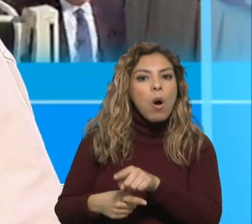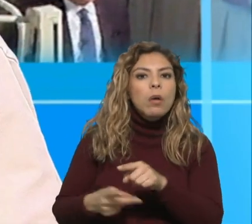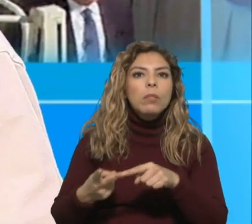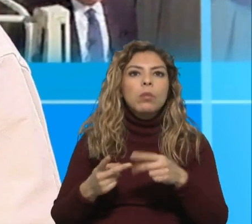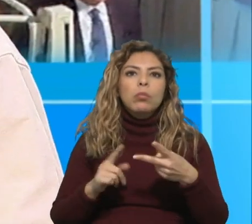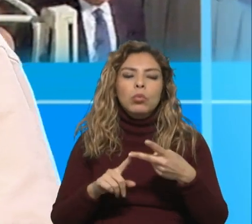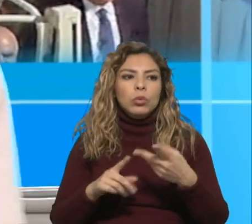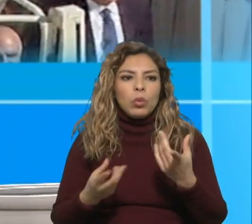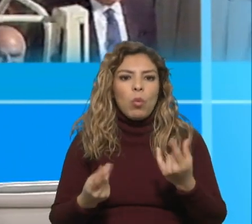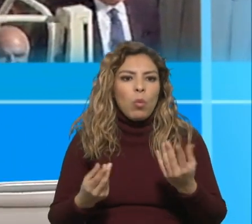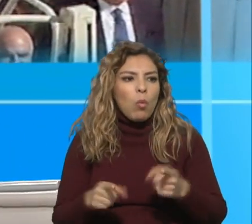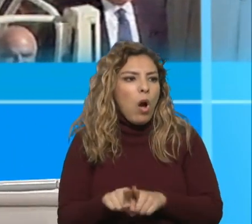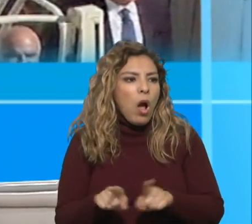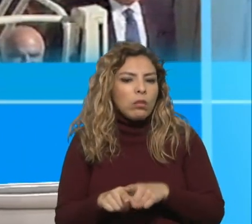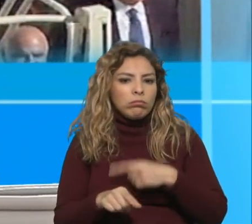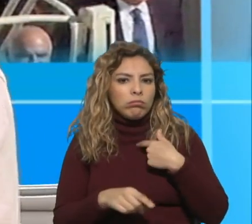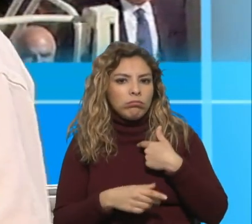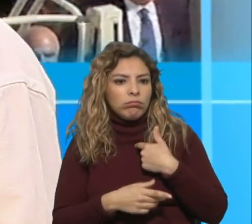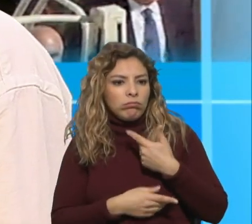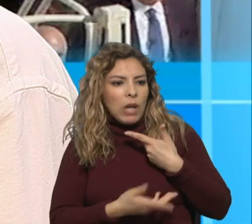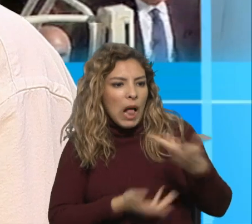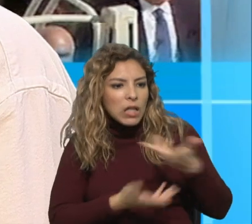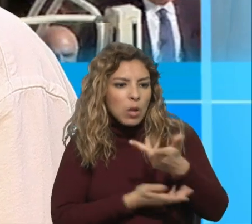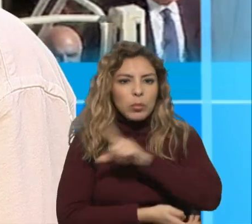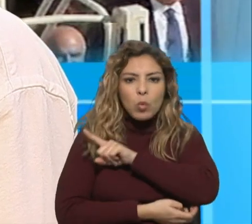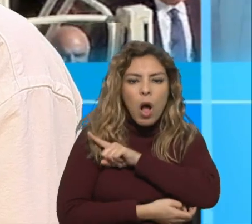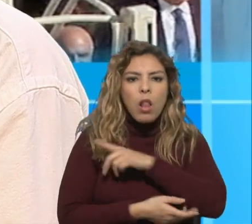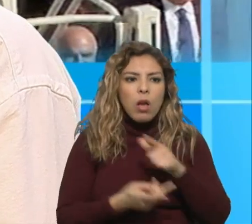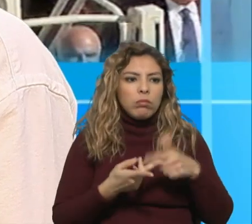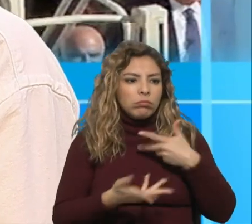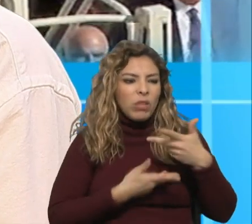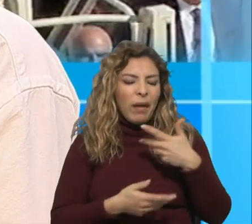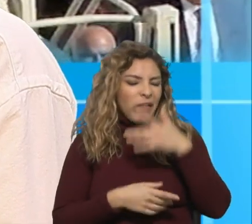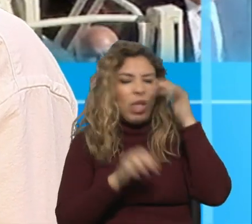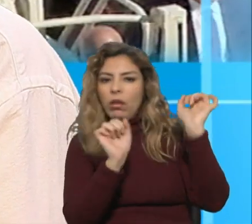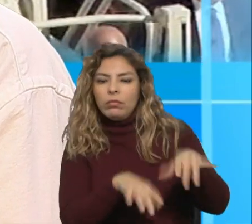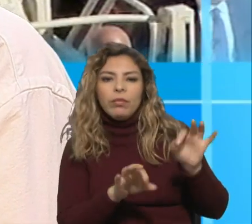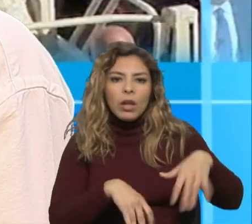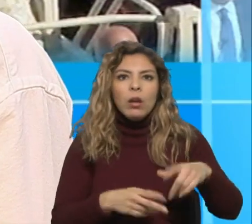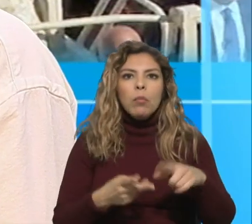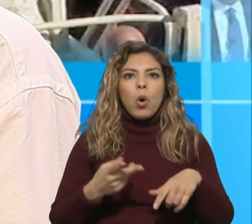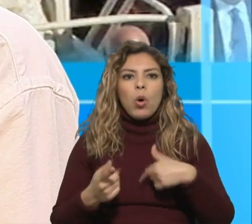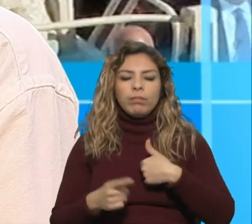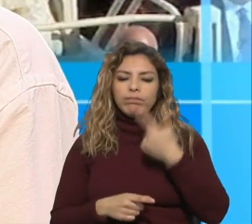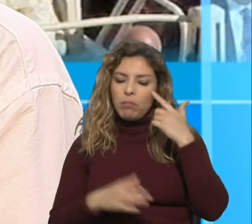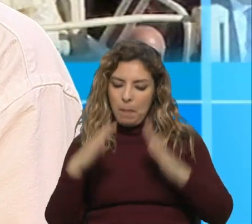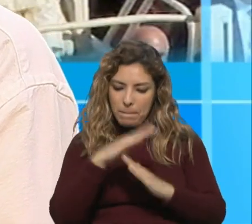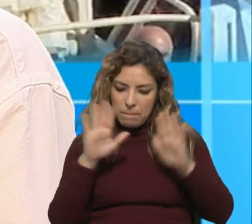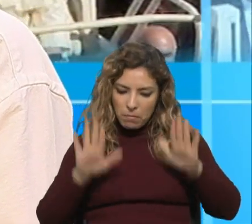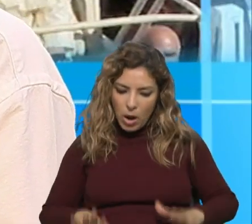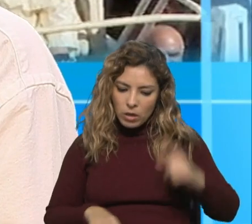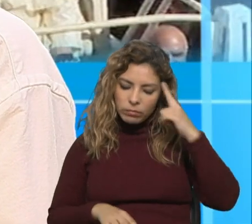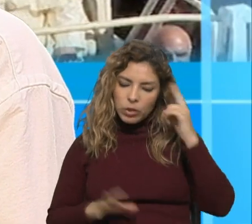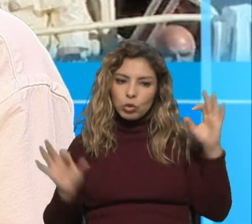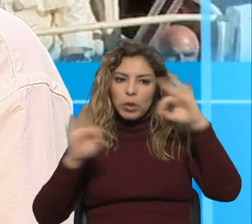descartável, incluindo as relações pessoais, e a importância do silêncio, dos momentos de paragem, de reflexão, da